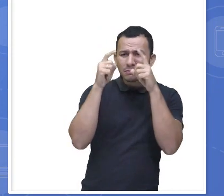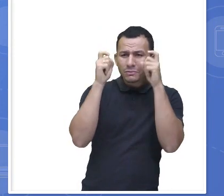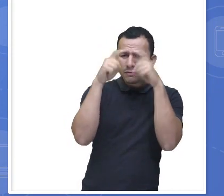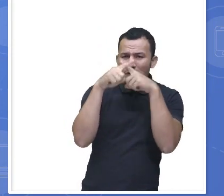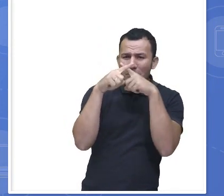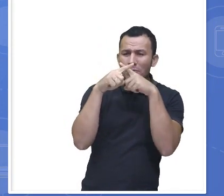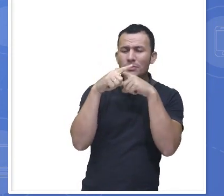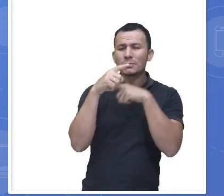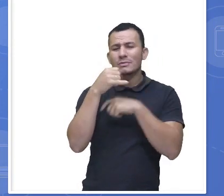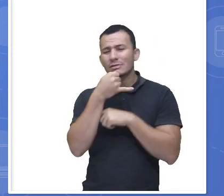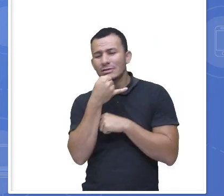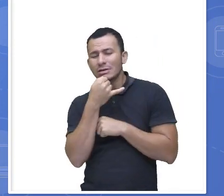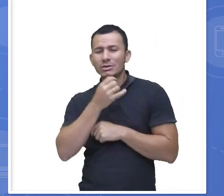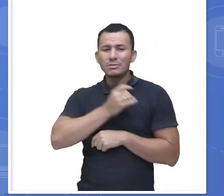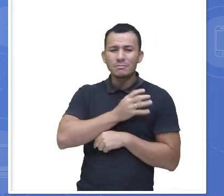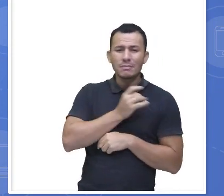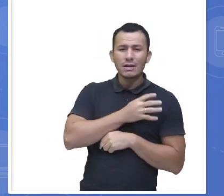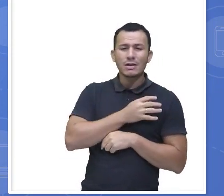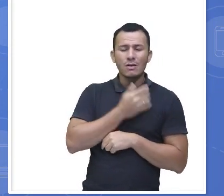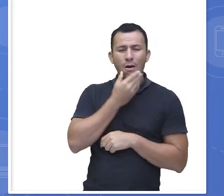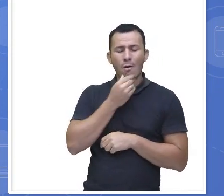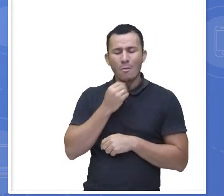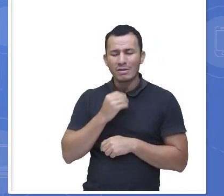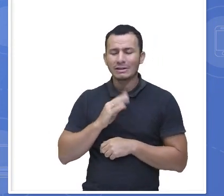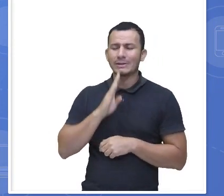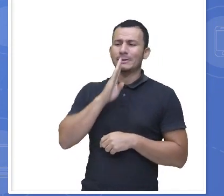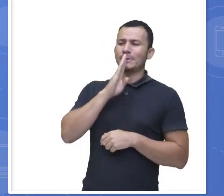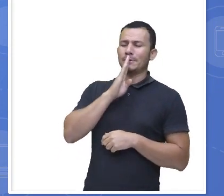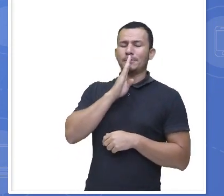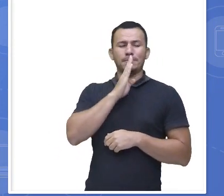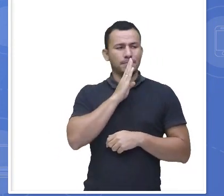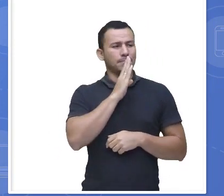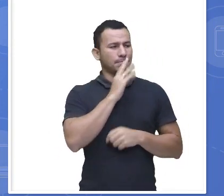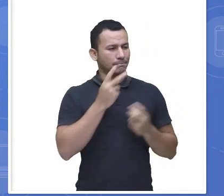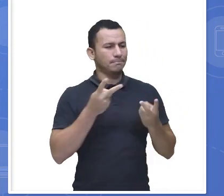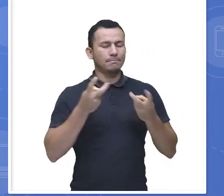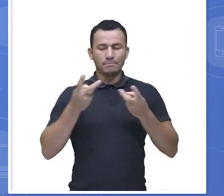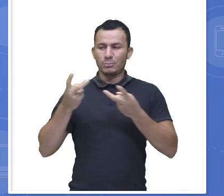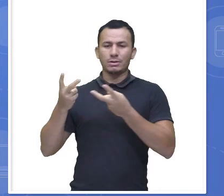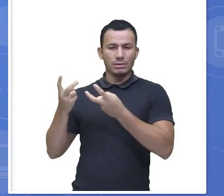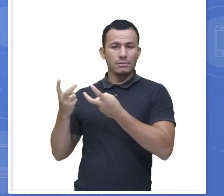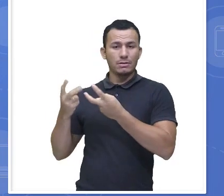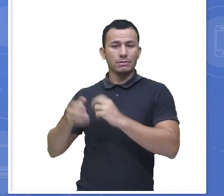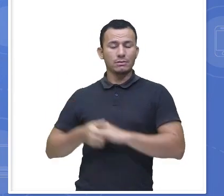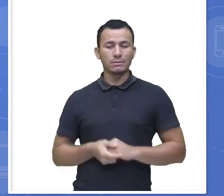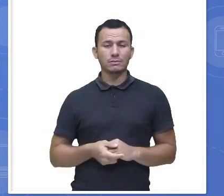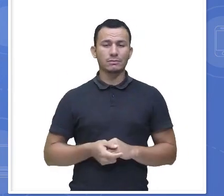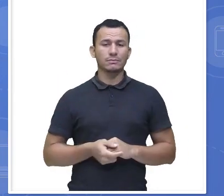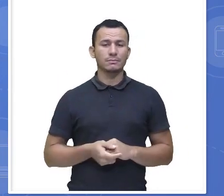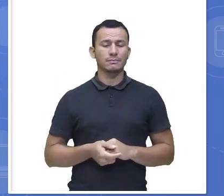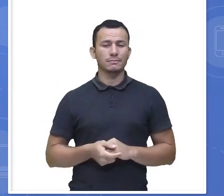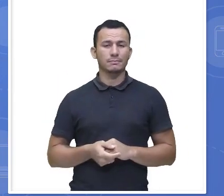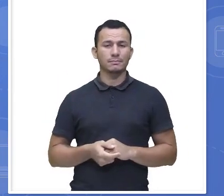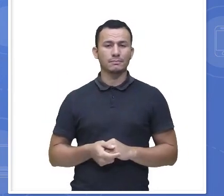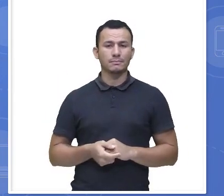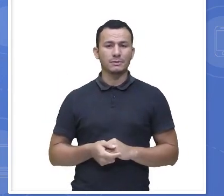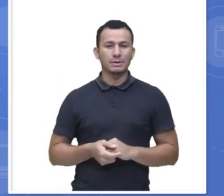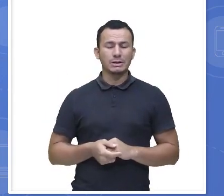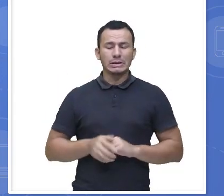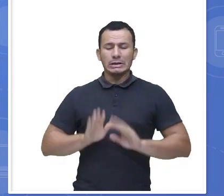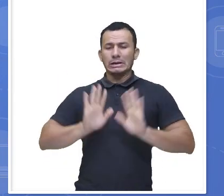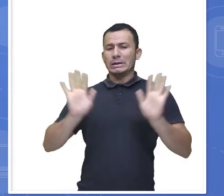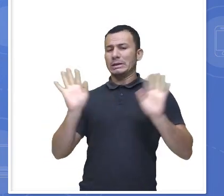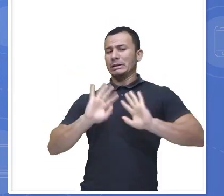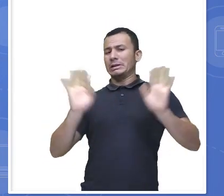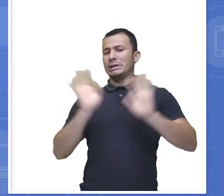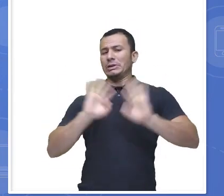esse acontecimento com o qual ele se deparou na cidade. Então, seguindo, Deus me livre,